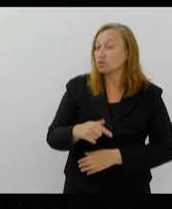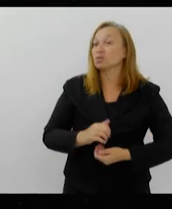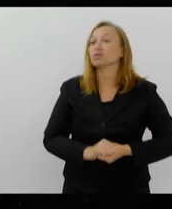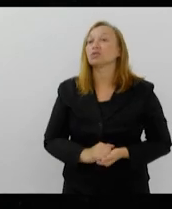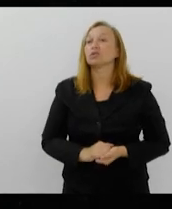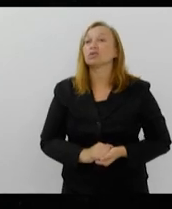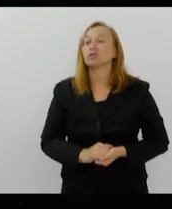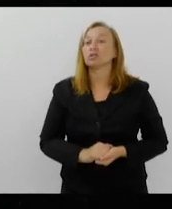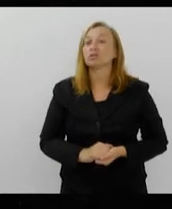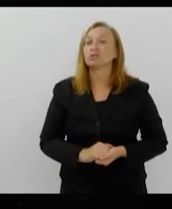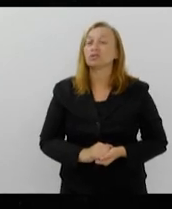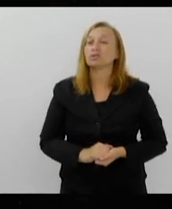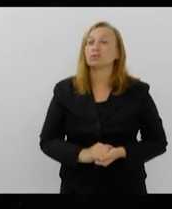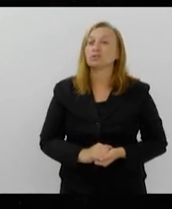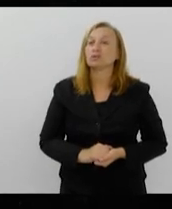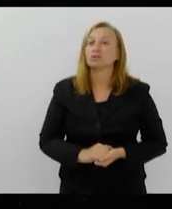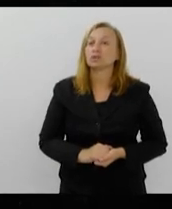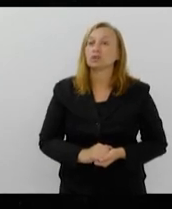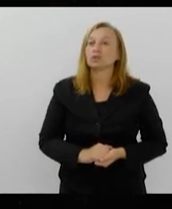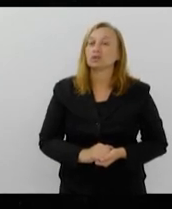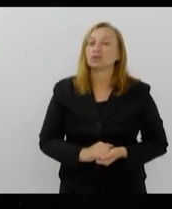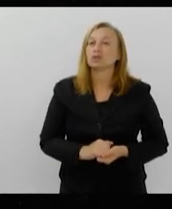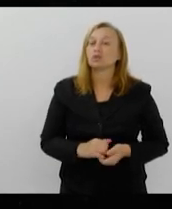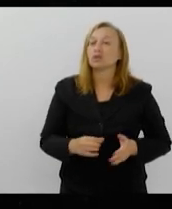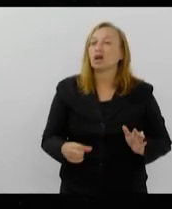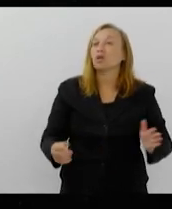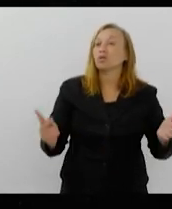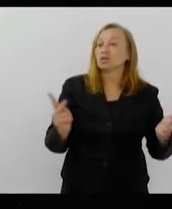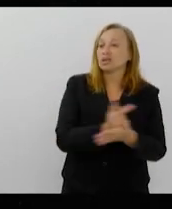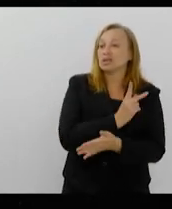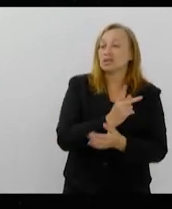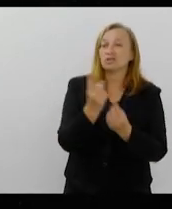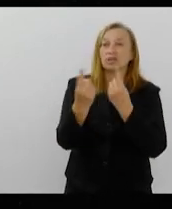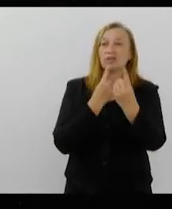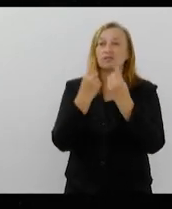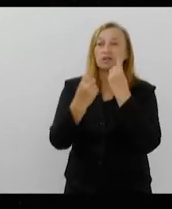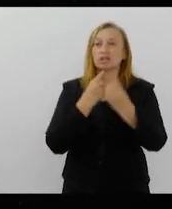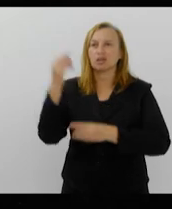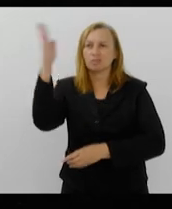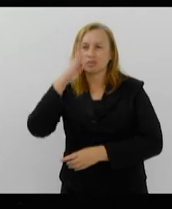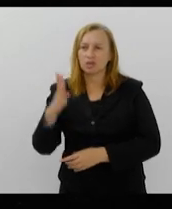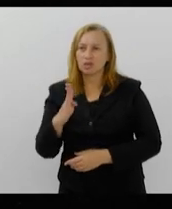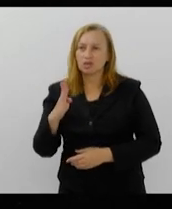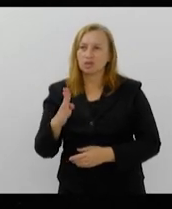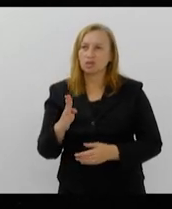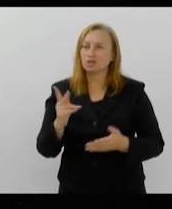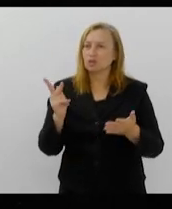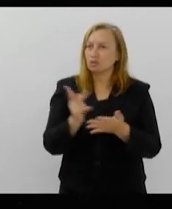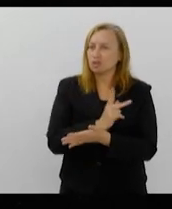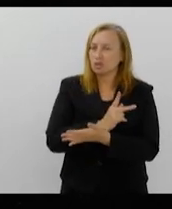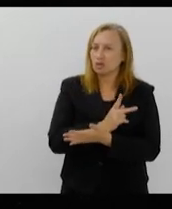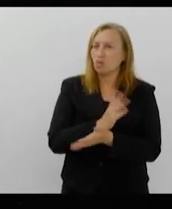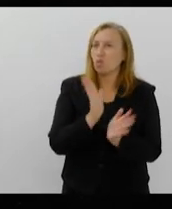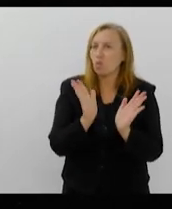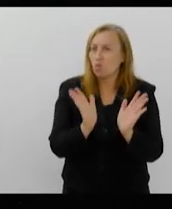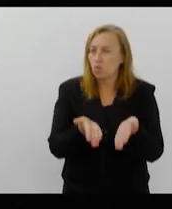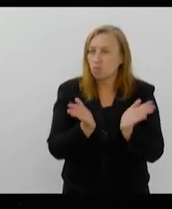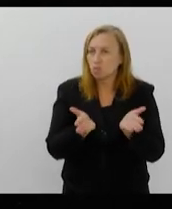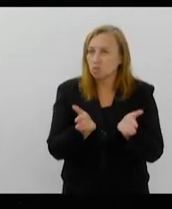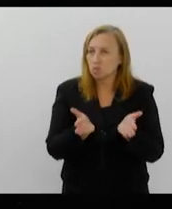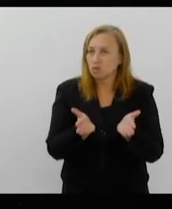incidente que aconteceu na Avenida Brasil, que foi, inclusive, objeto hoje de uma